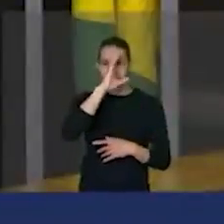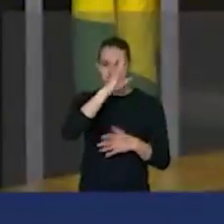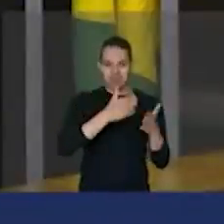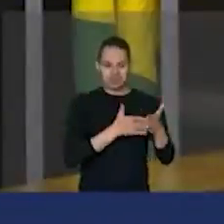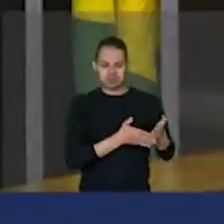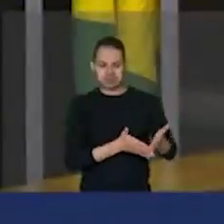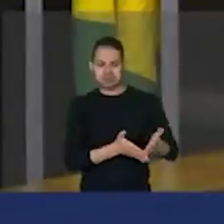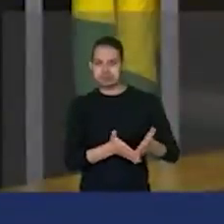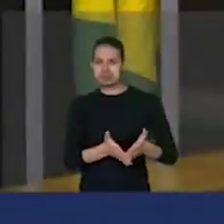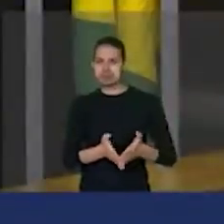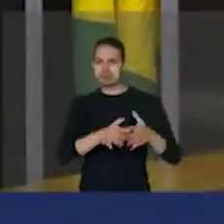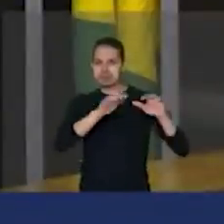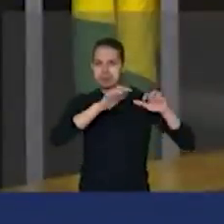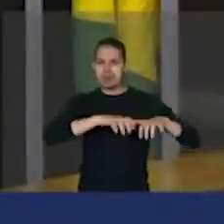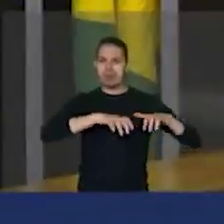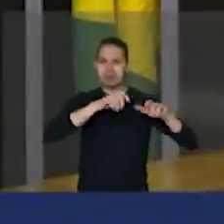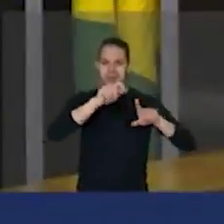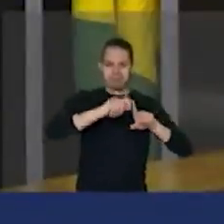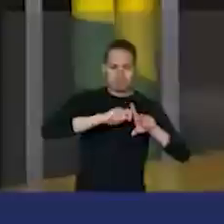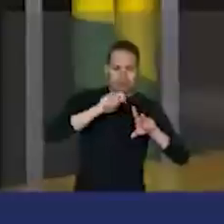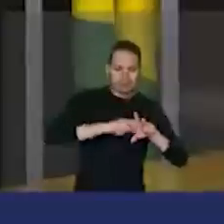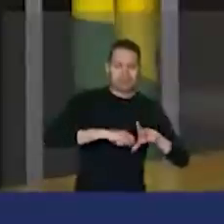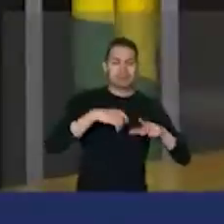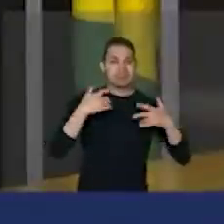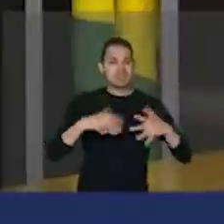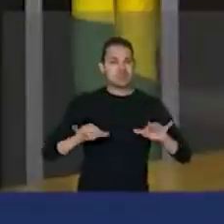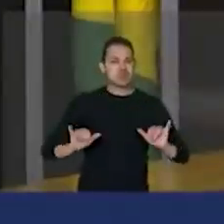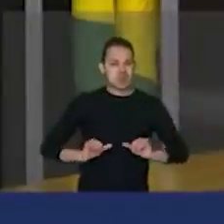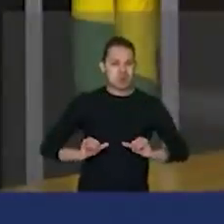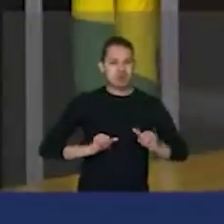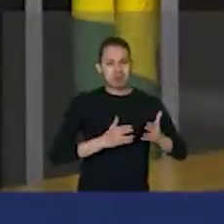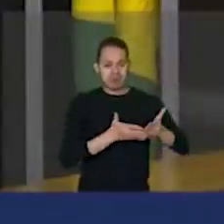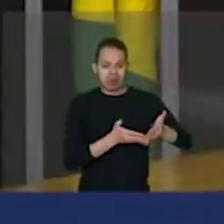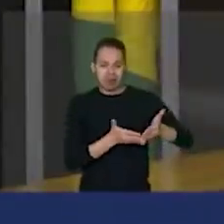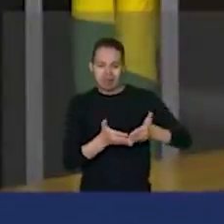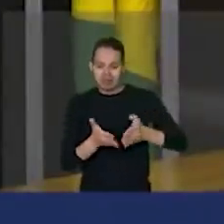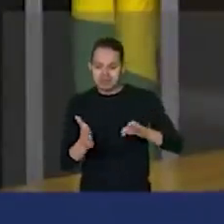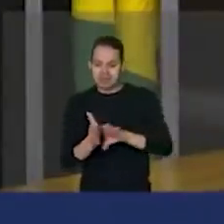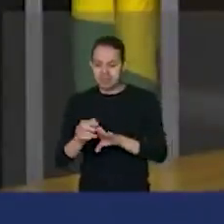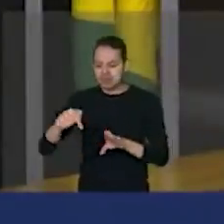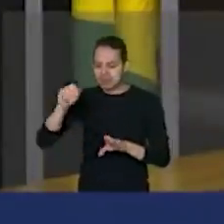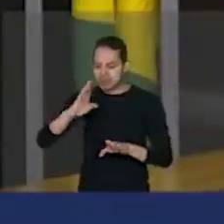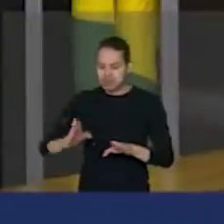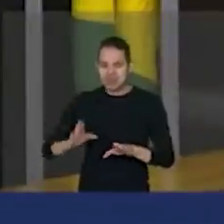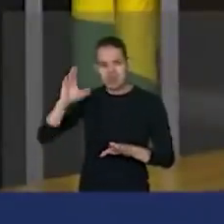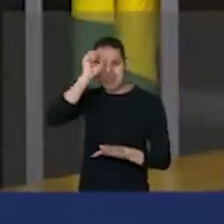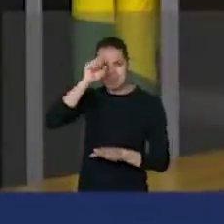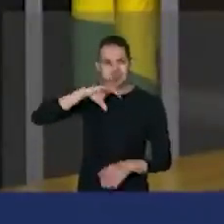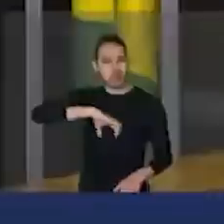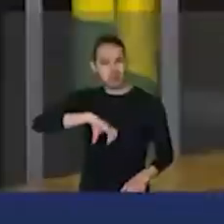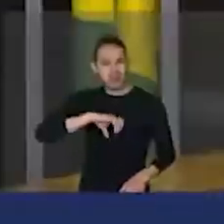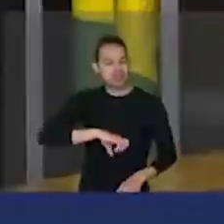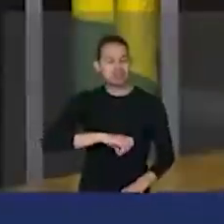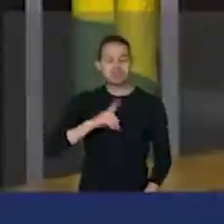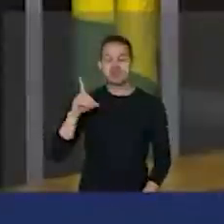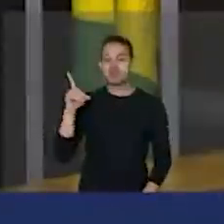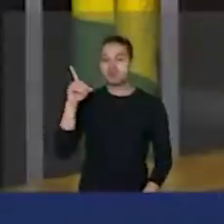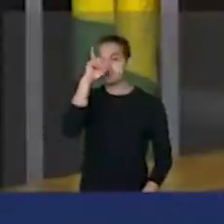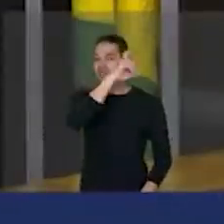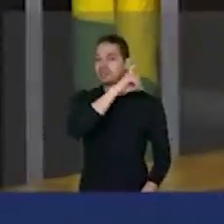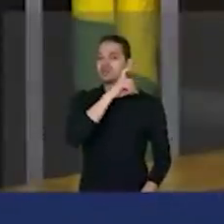tempestade durante dois meses com travesseiro de bambu Com certeza não foi fácil para que os nossos